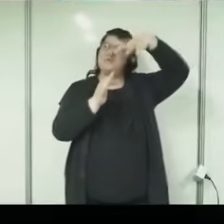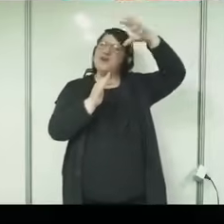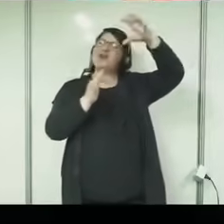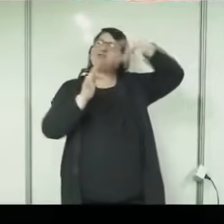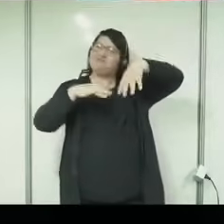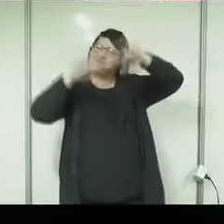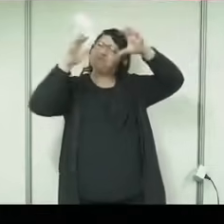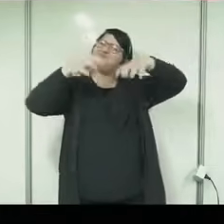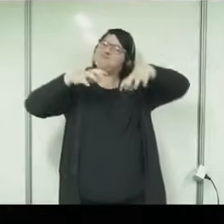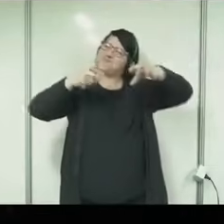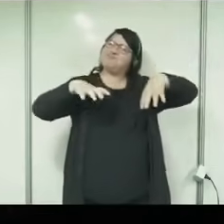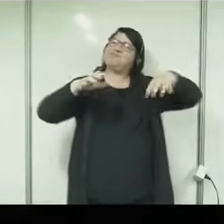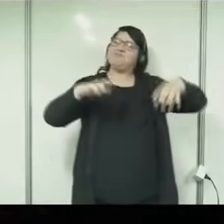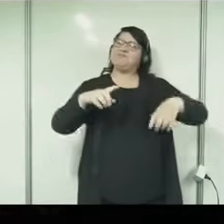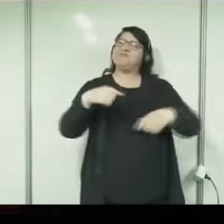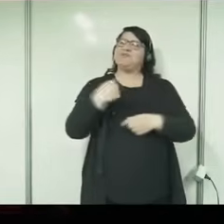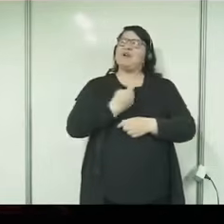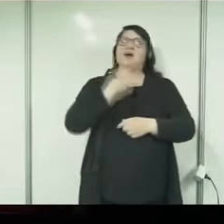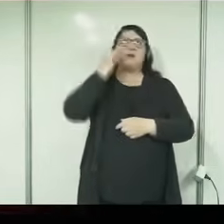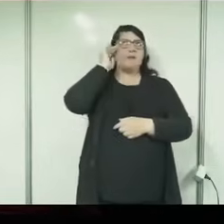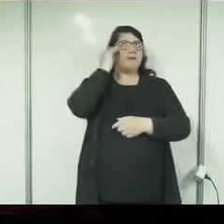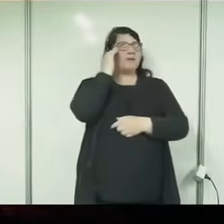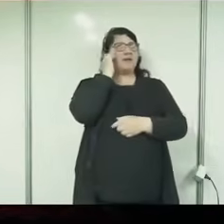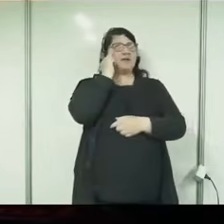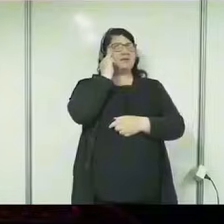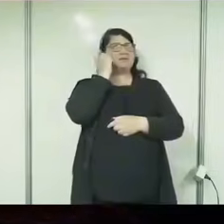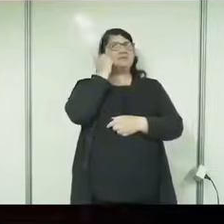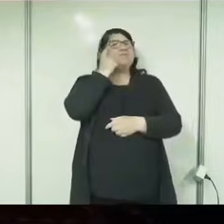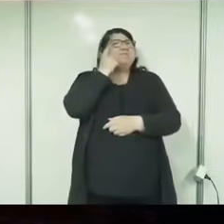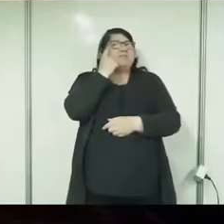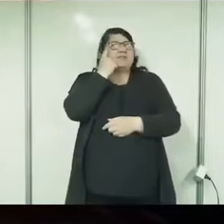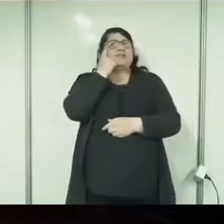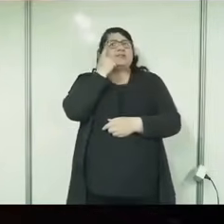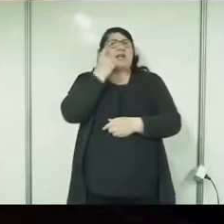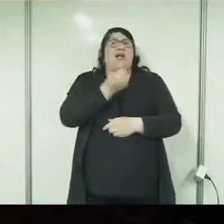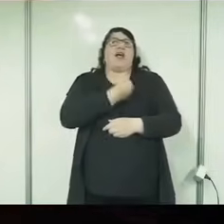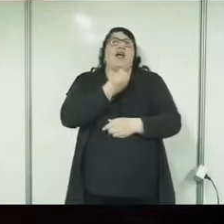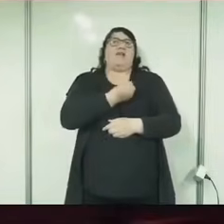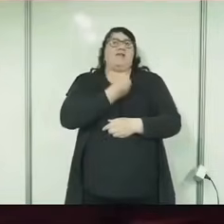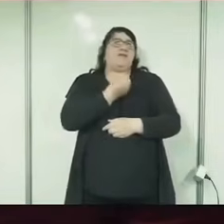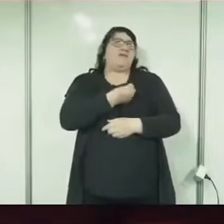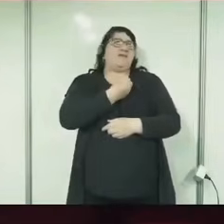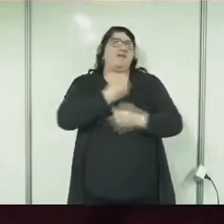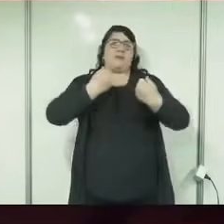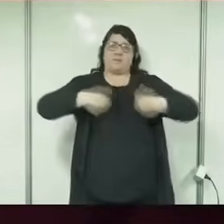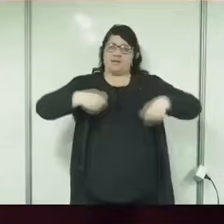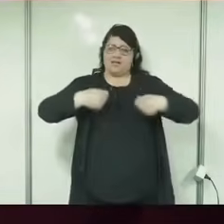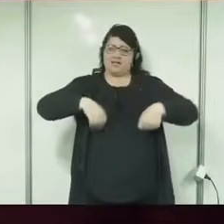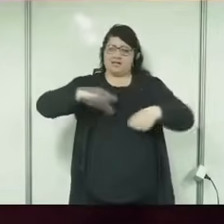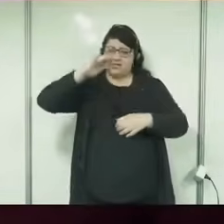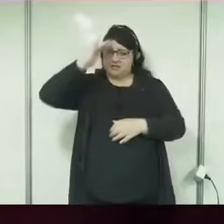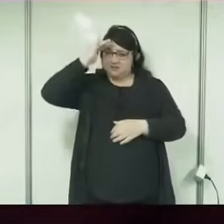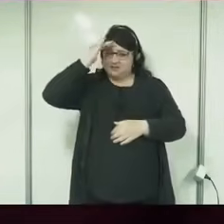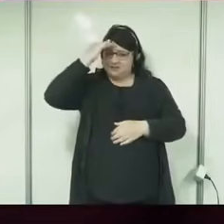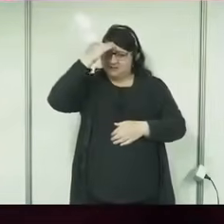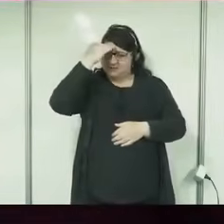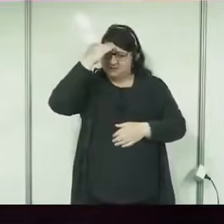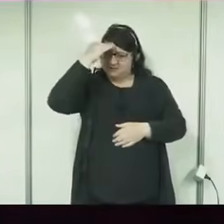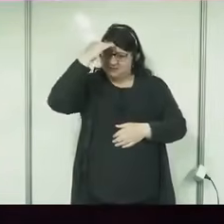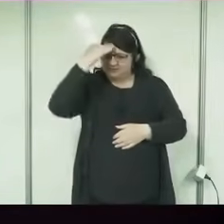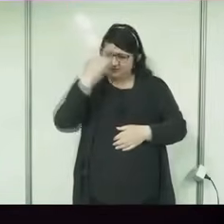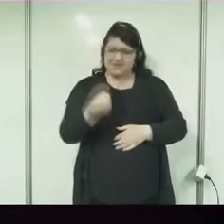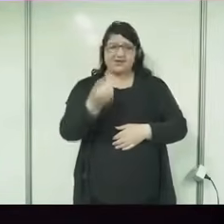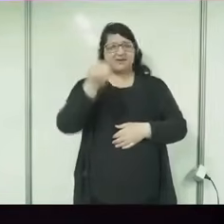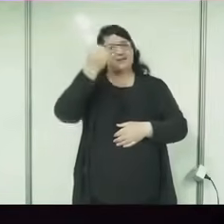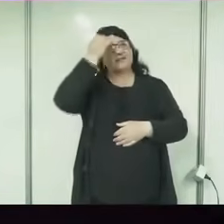Penso que cumprir a vida seja simplesmente compreender a marcha, ir tocando em